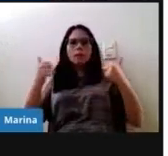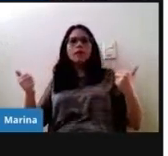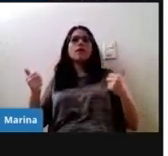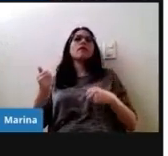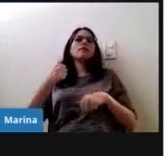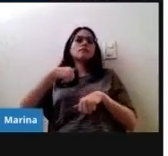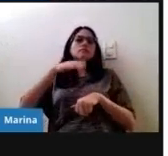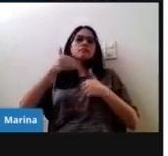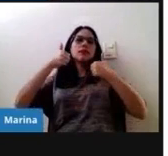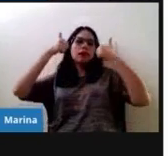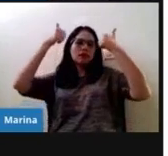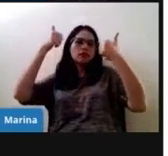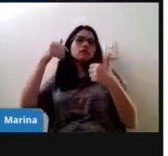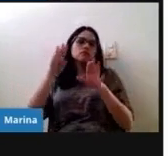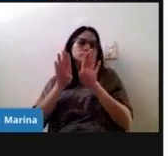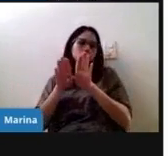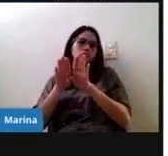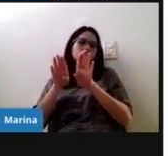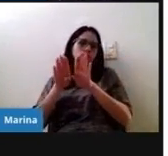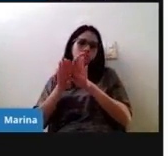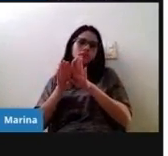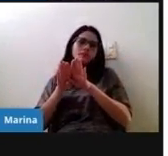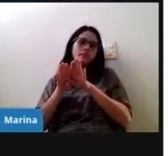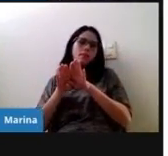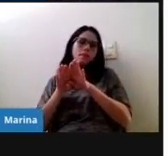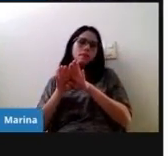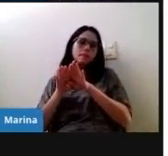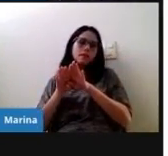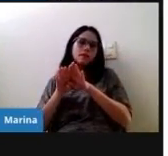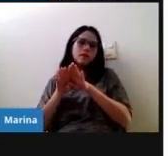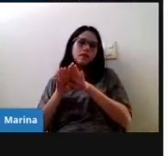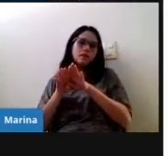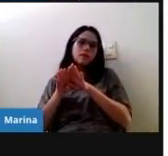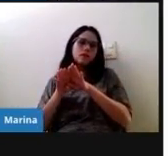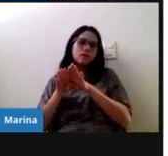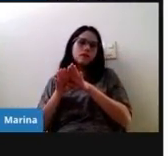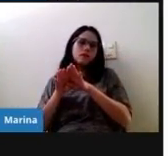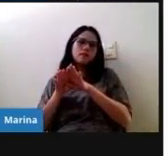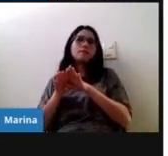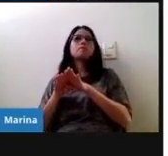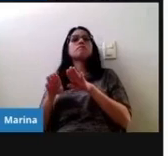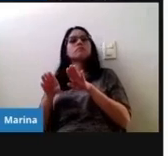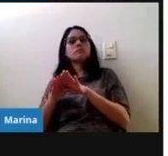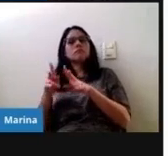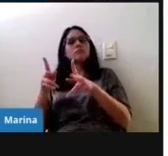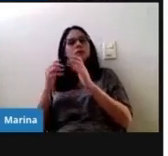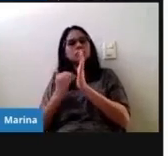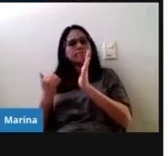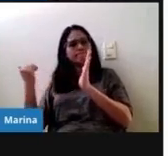né, um pouco melhores, e também, claro, entra aí também um avanço dos